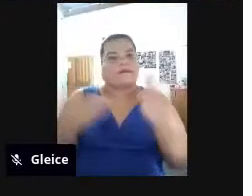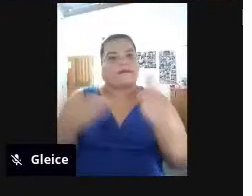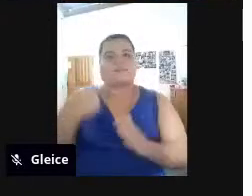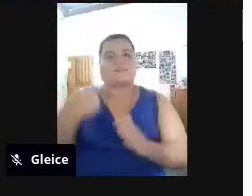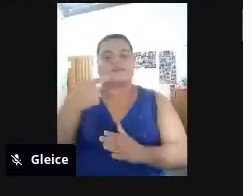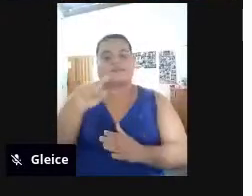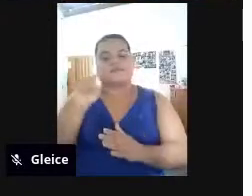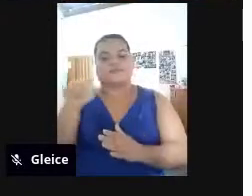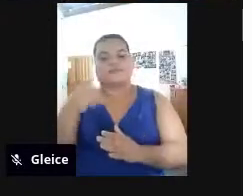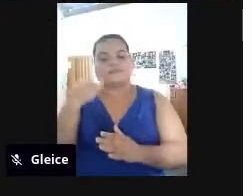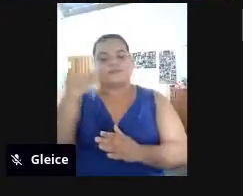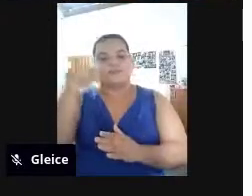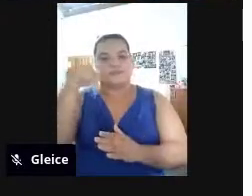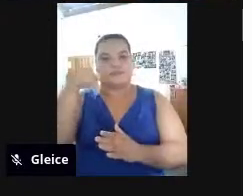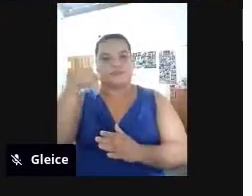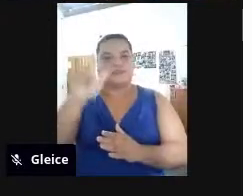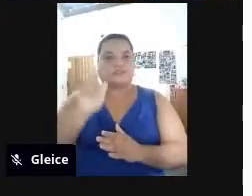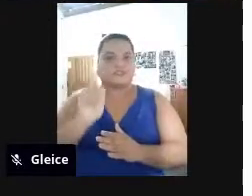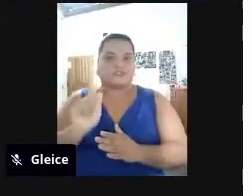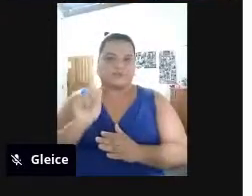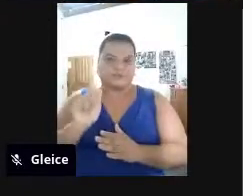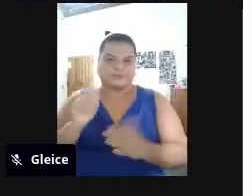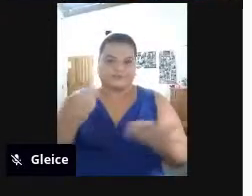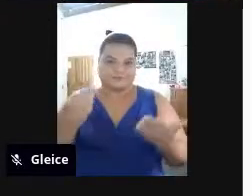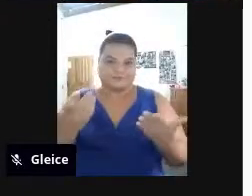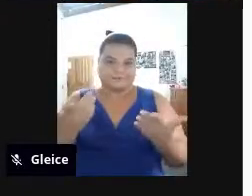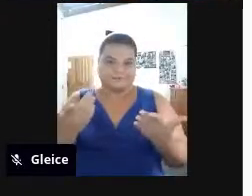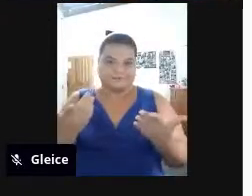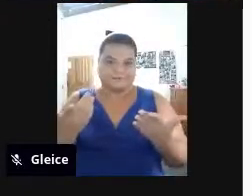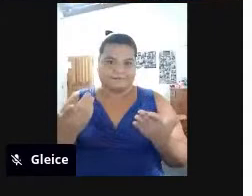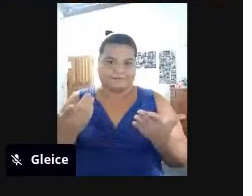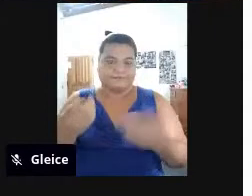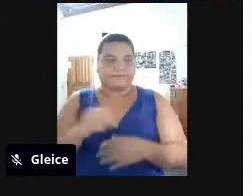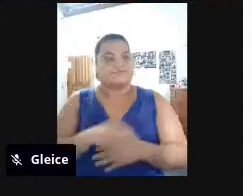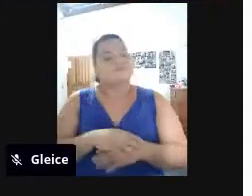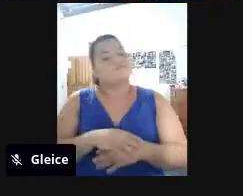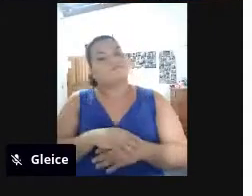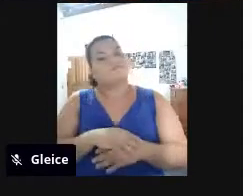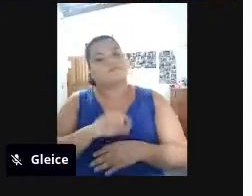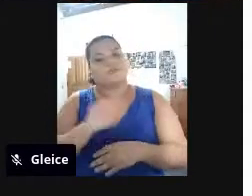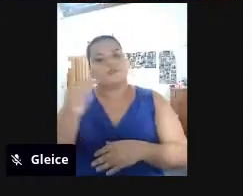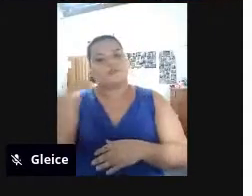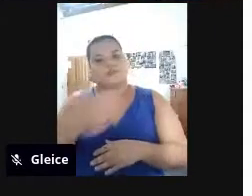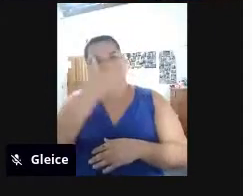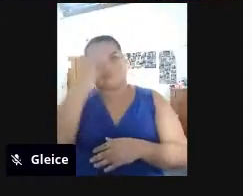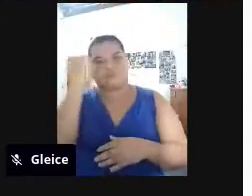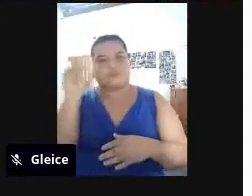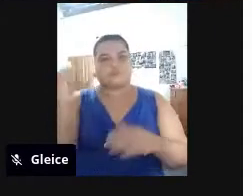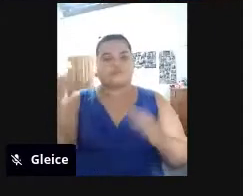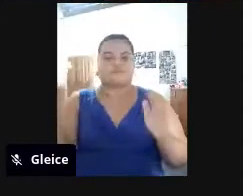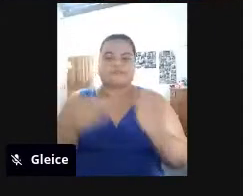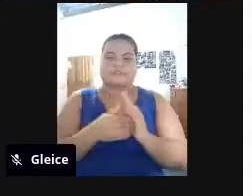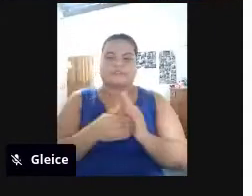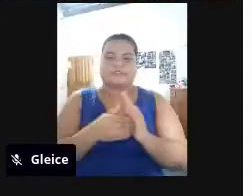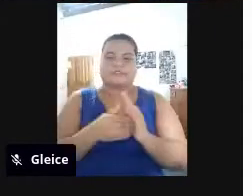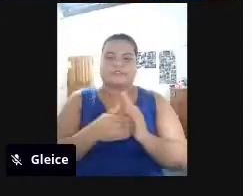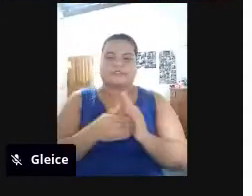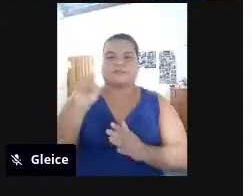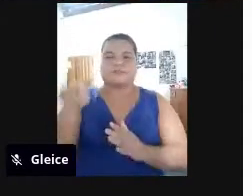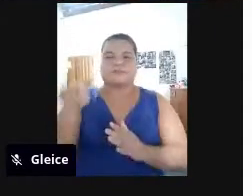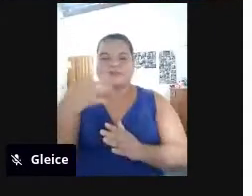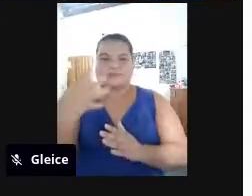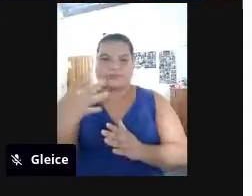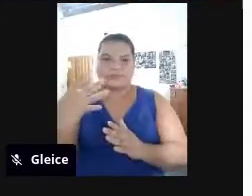quilo por dia, enquanto para indivíduo onívoro, a gente chega até 2,4. Então, vejam que a gente tem uma